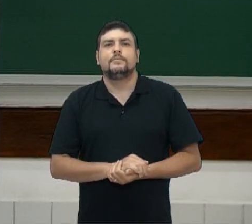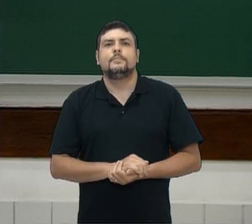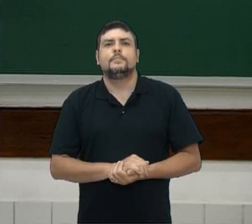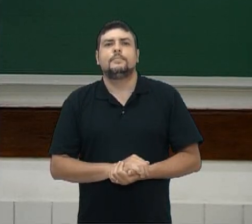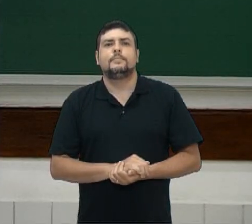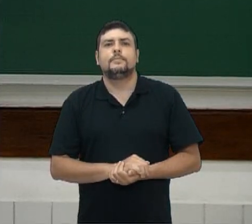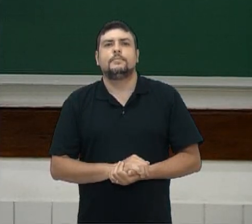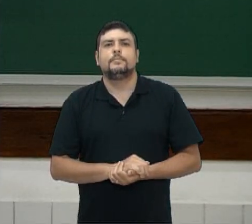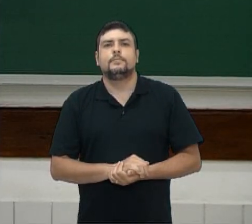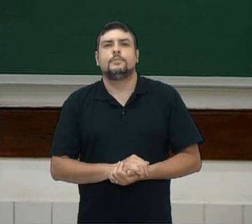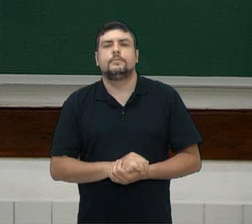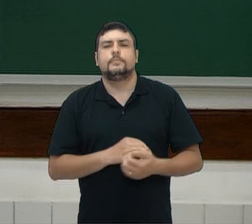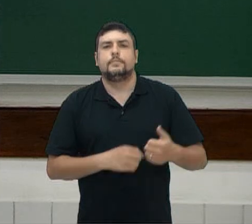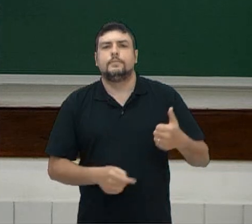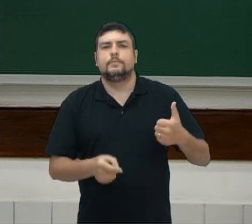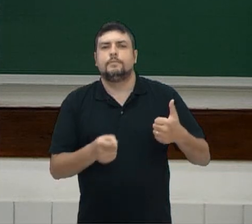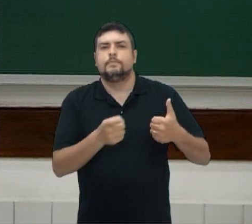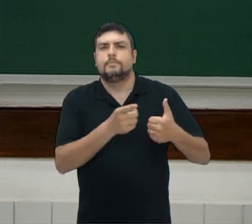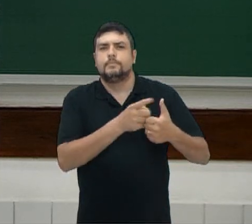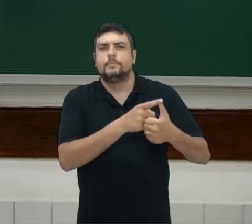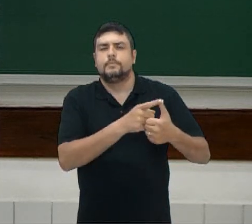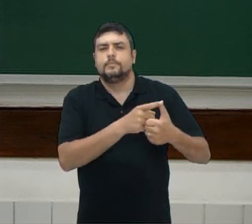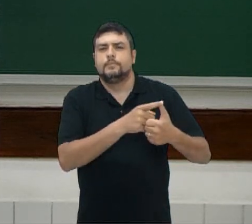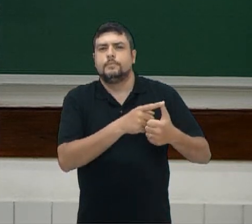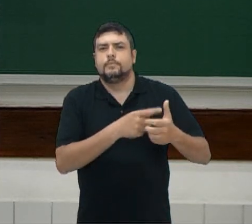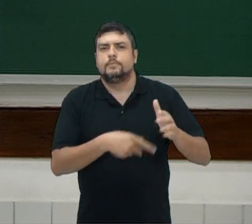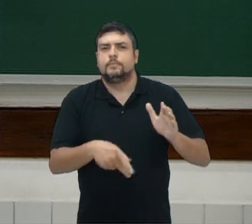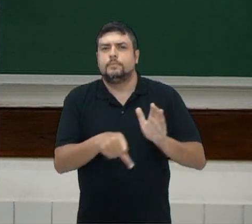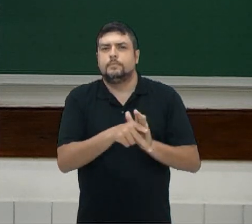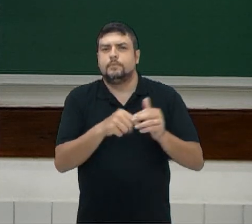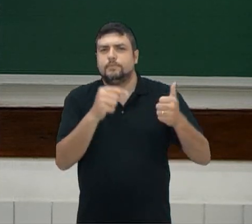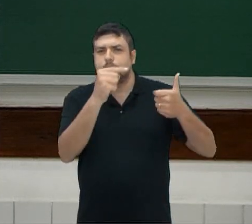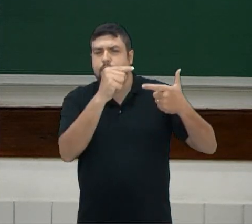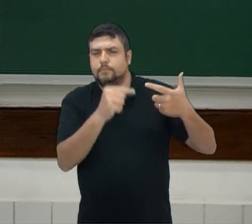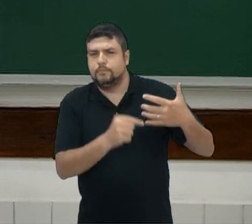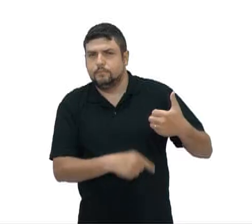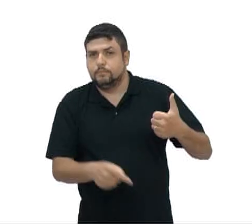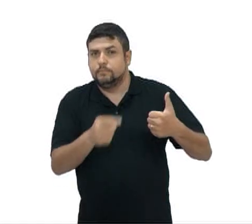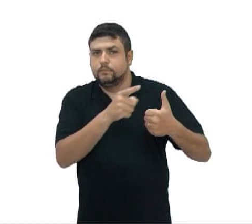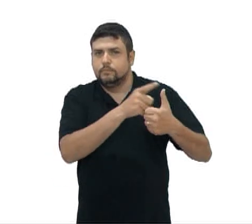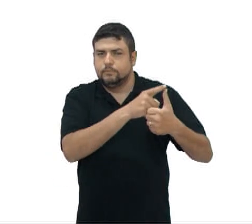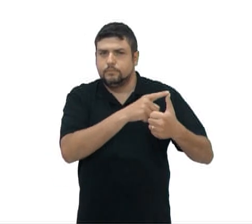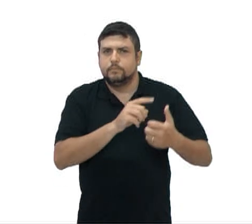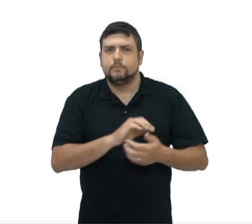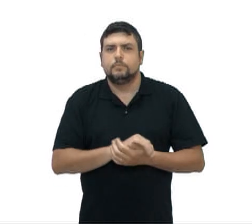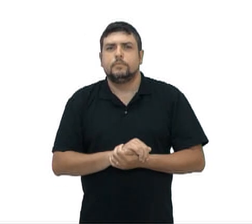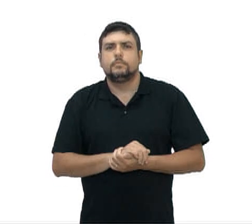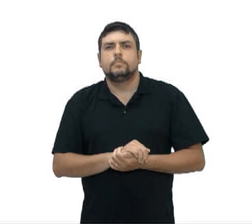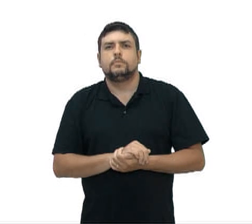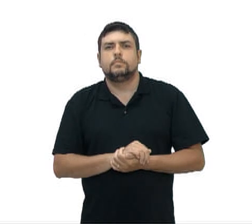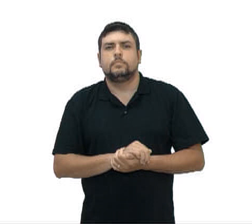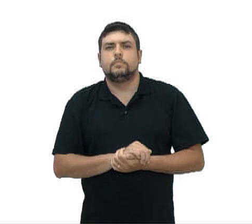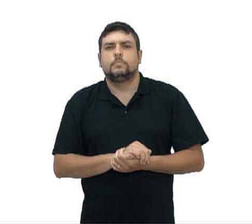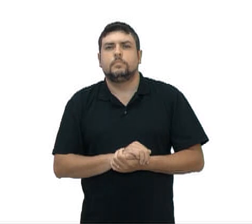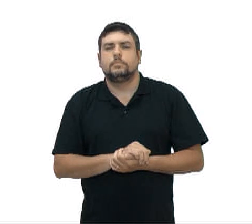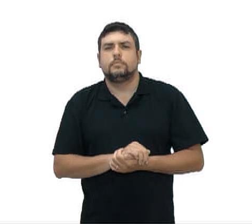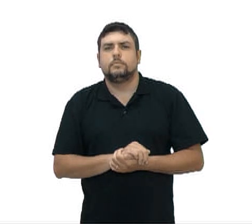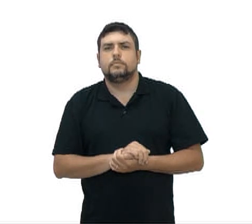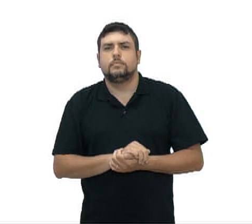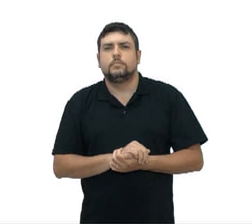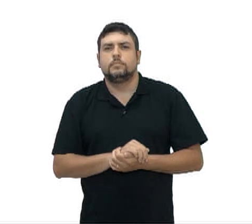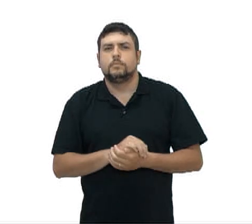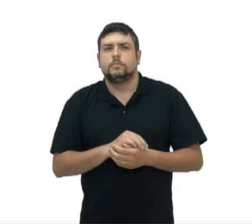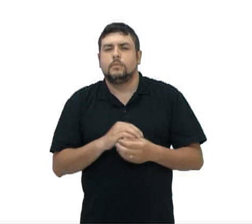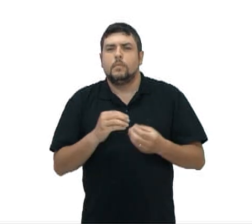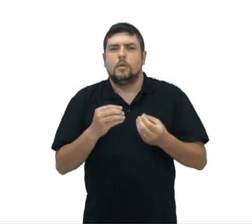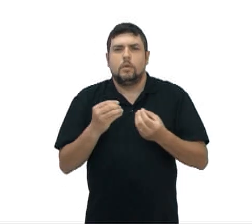Primeira propriedade. Tá? O que diz a primeira propriedade? Em 2 polígonos regulares escritos